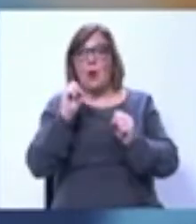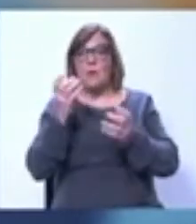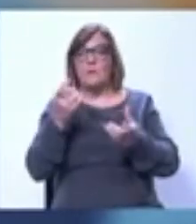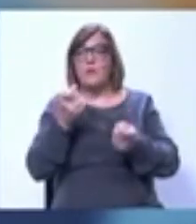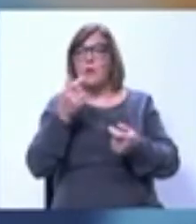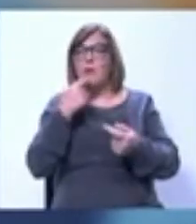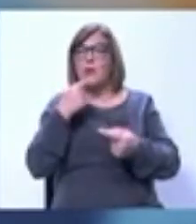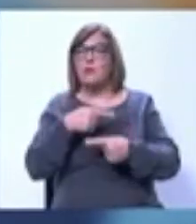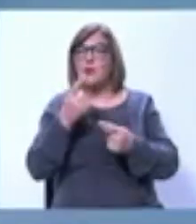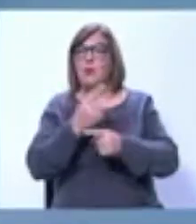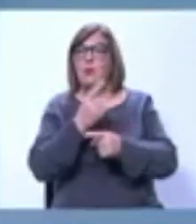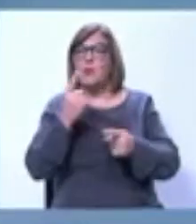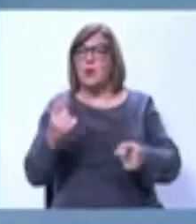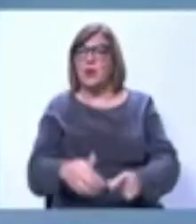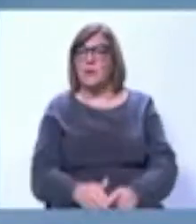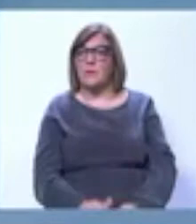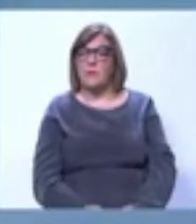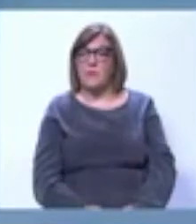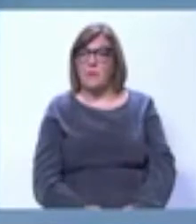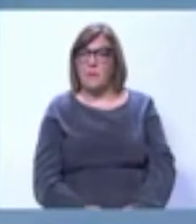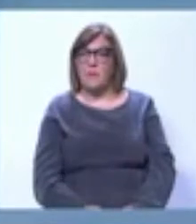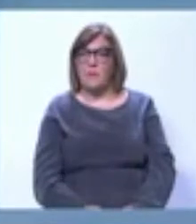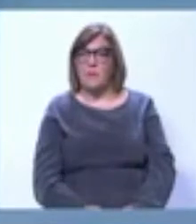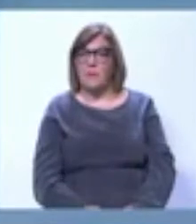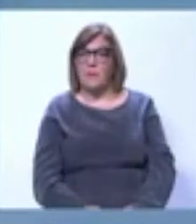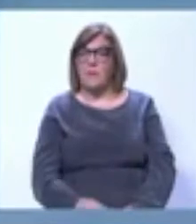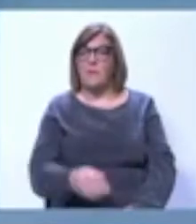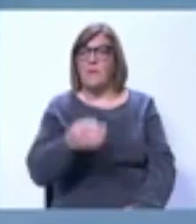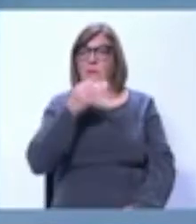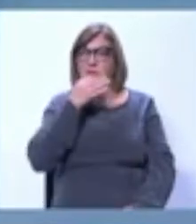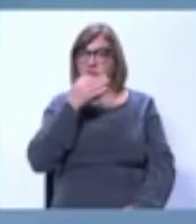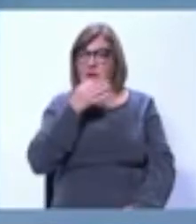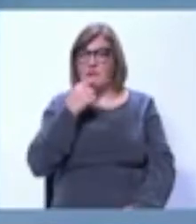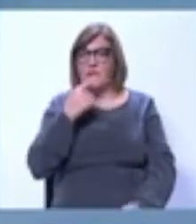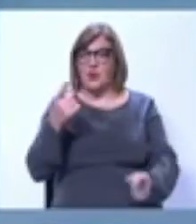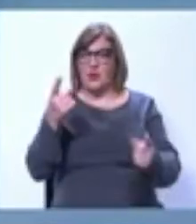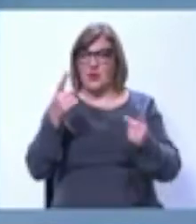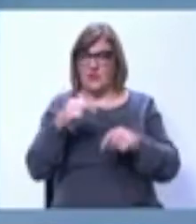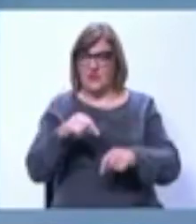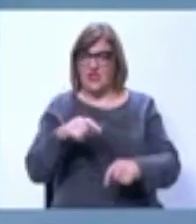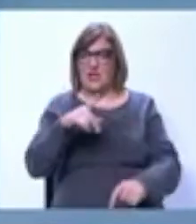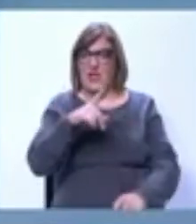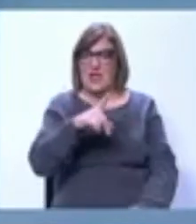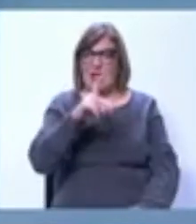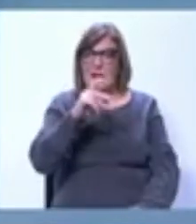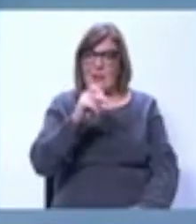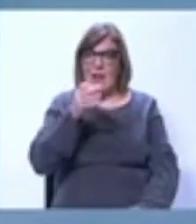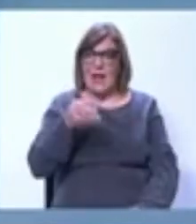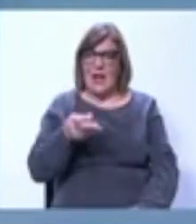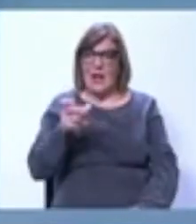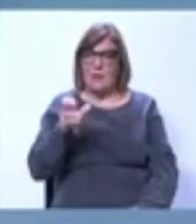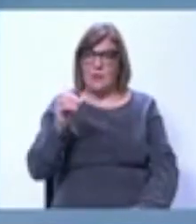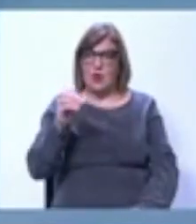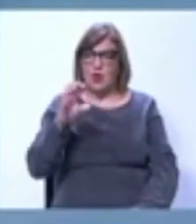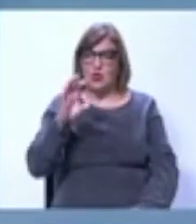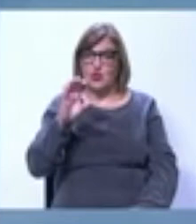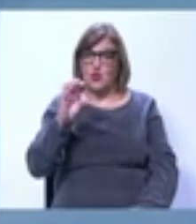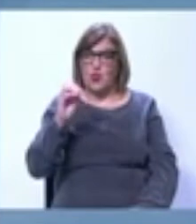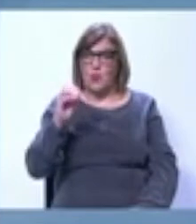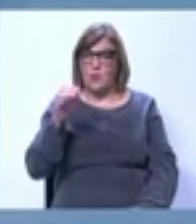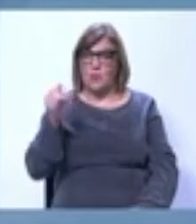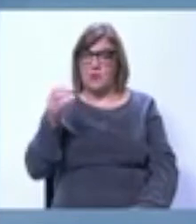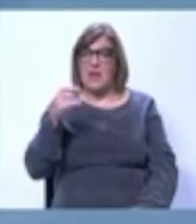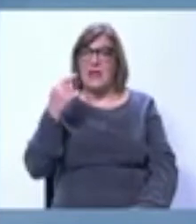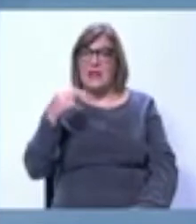divulgado falando essa Lando falando novamente da laparoscopia que permitiu da